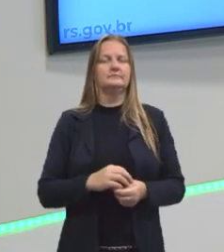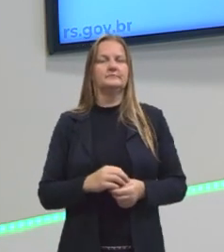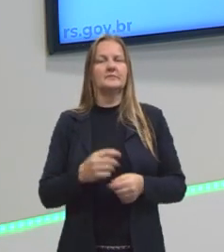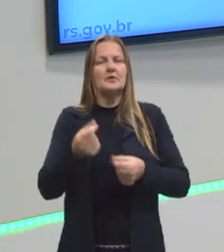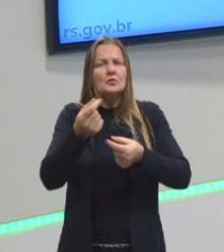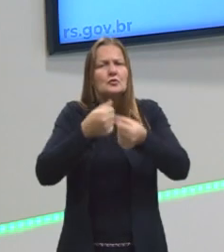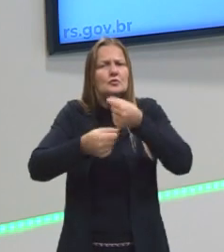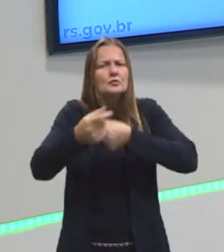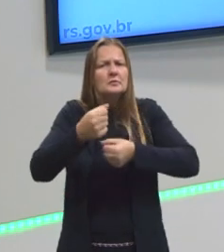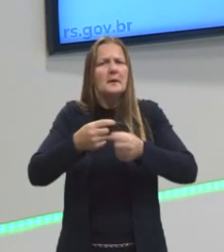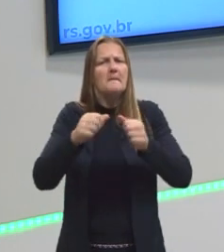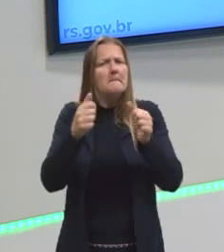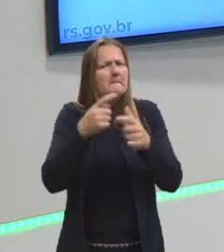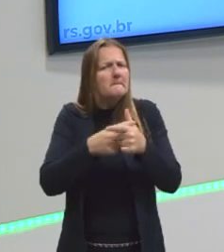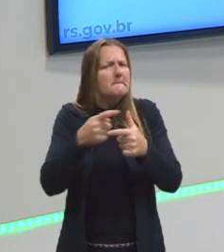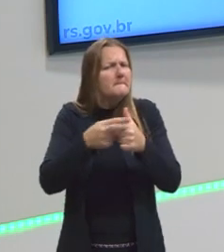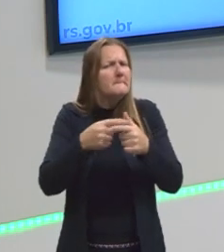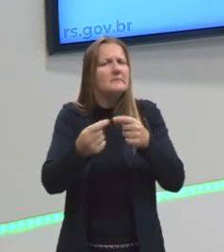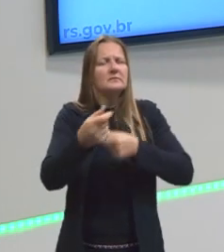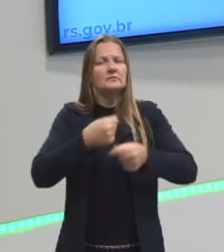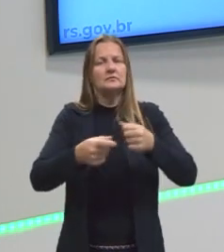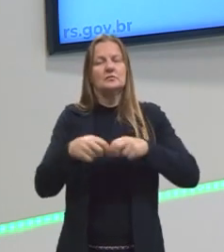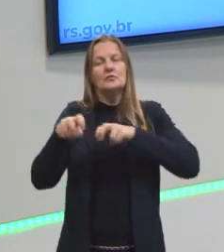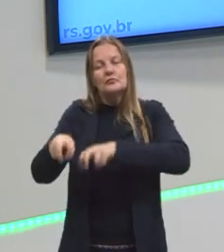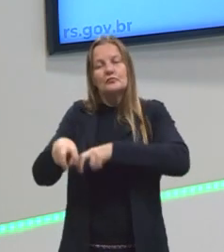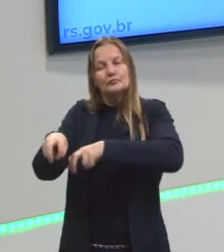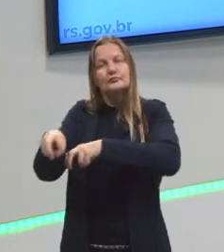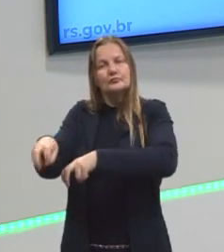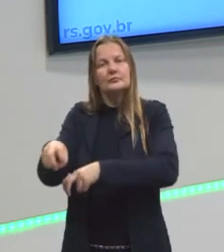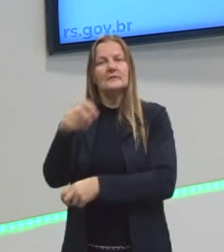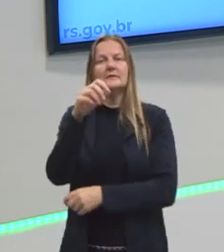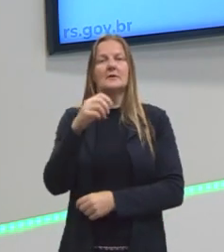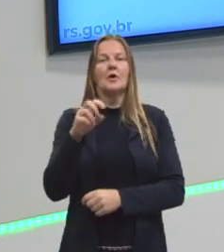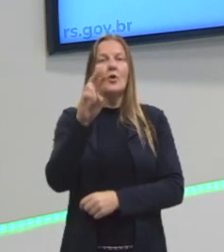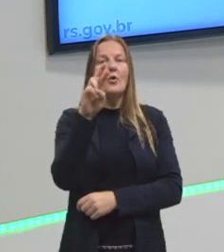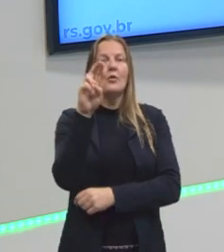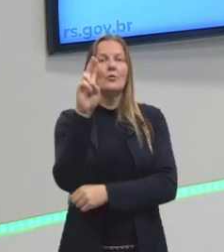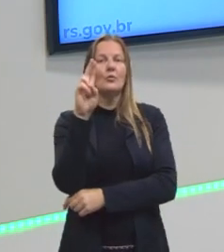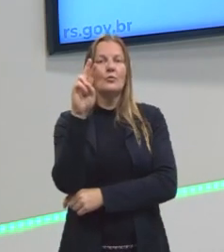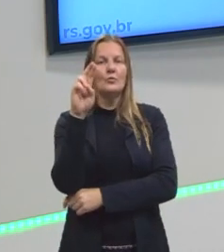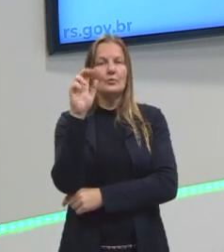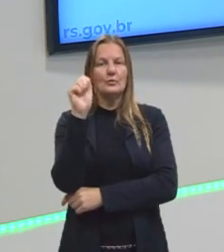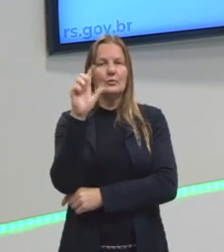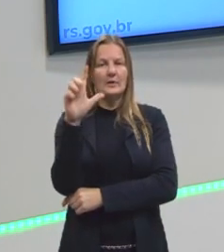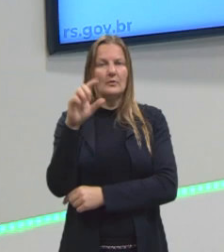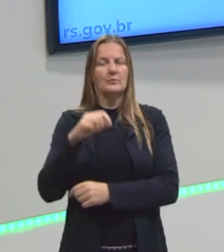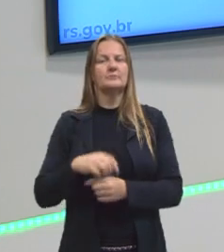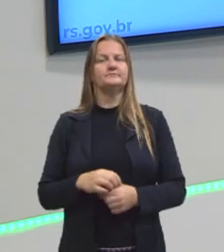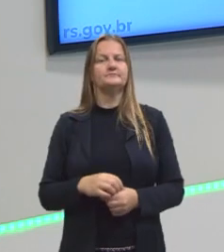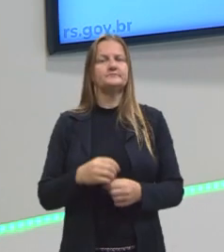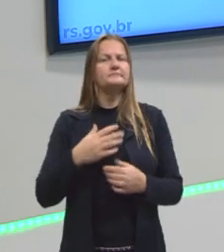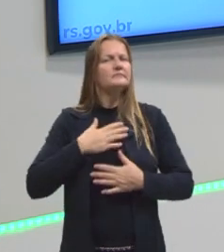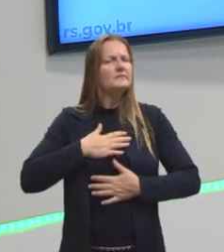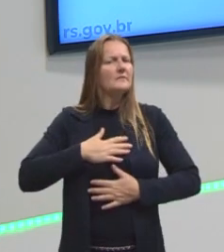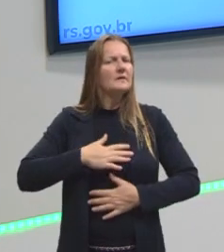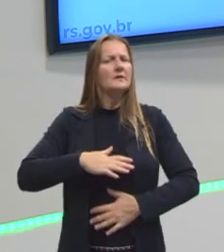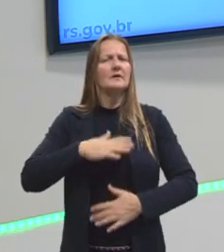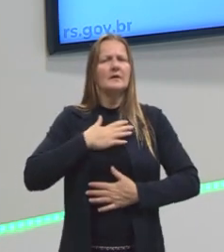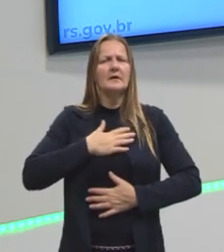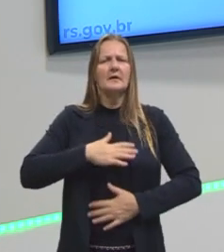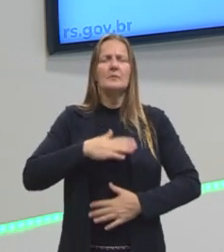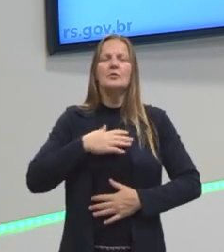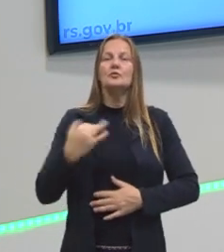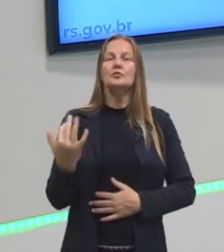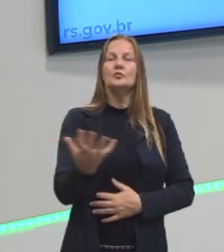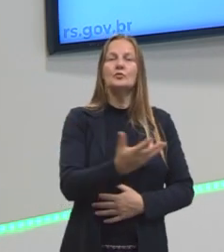econômica tem um economia economia ruralizada isso favorece está tranquilo Está calmo